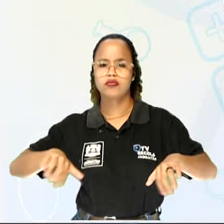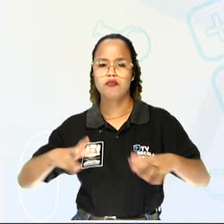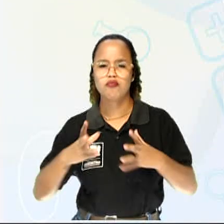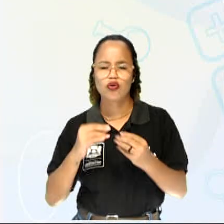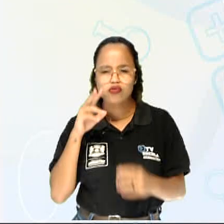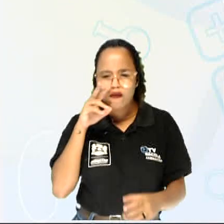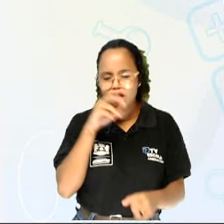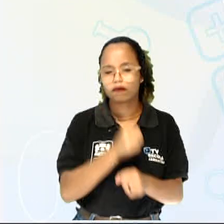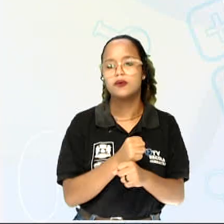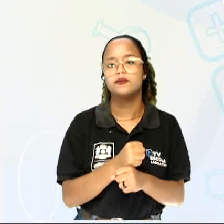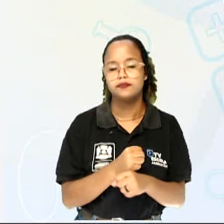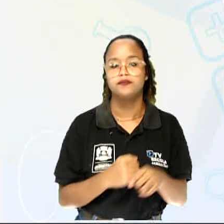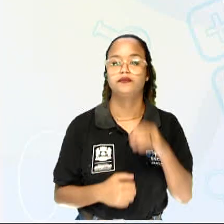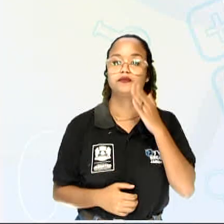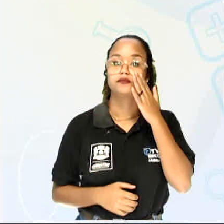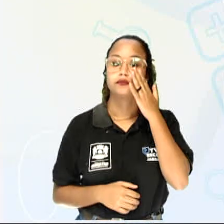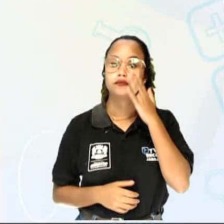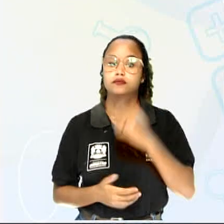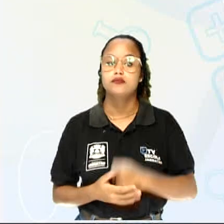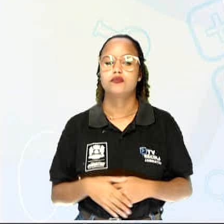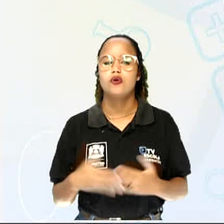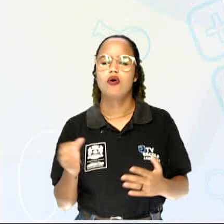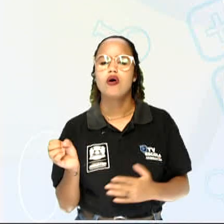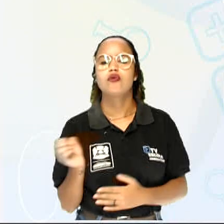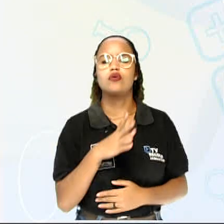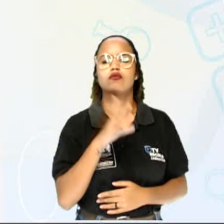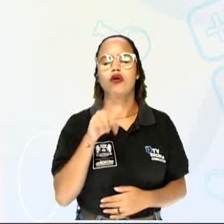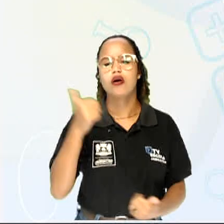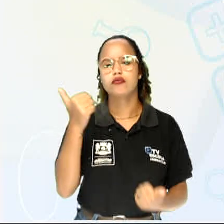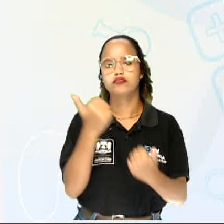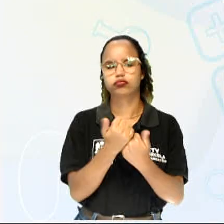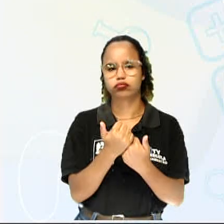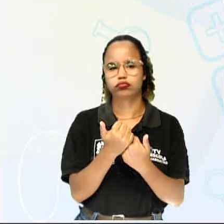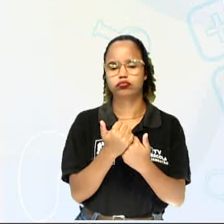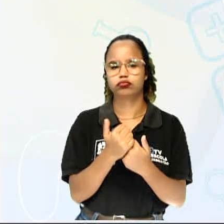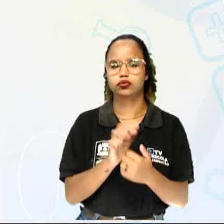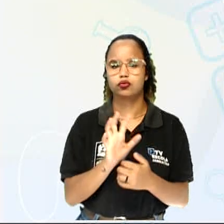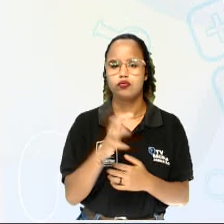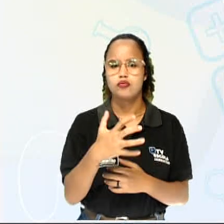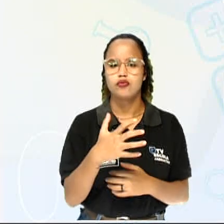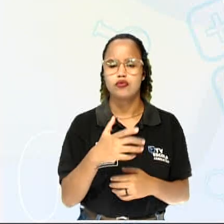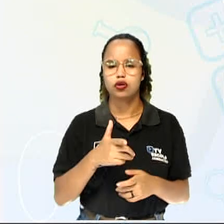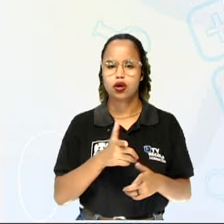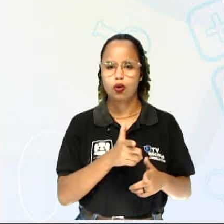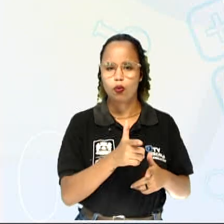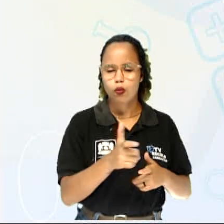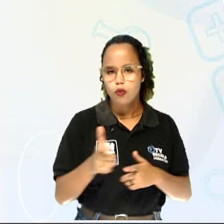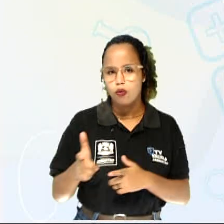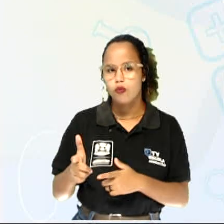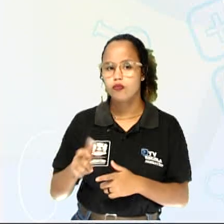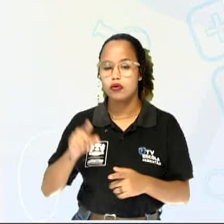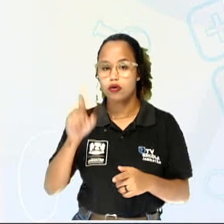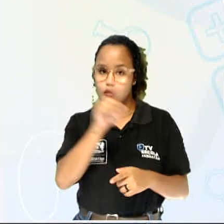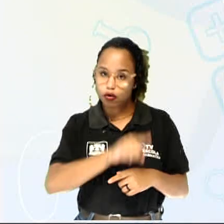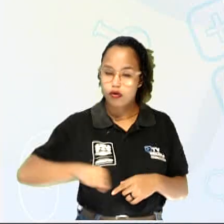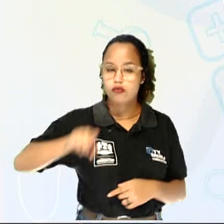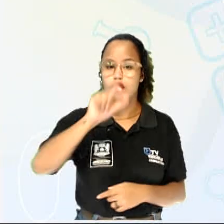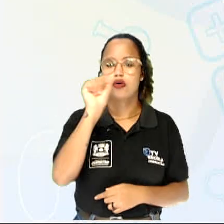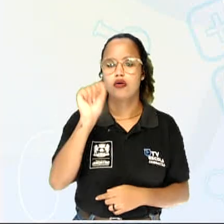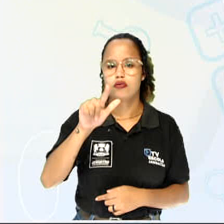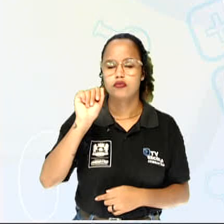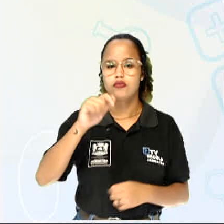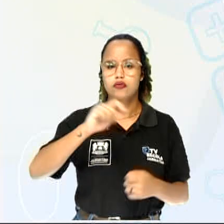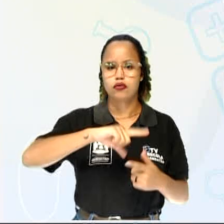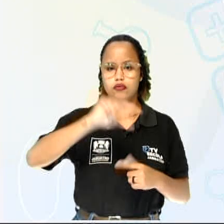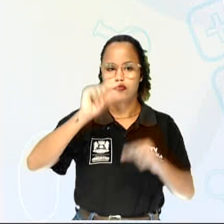tá? Sua maior inovação foi a substituição do escudo de armas pela esfera azul com estrelas e o